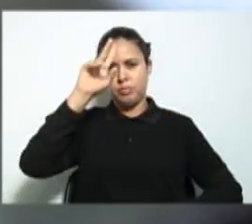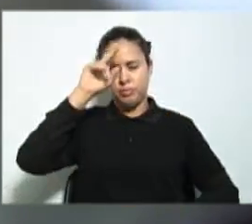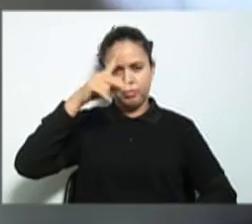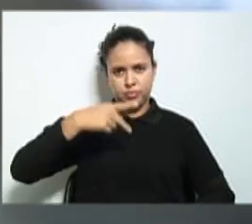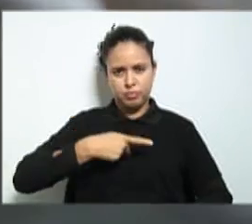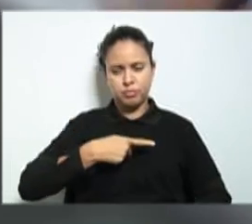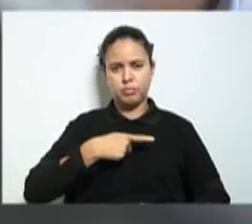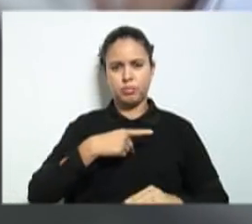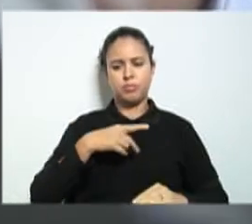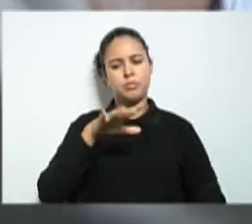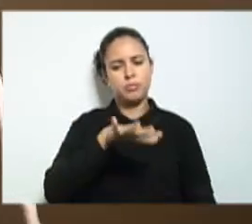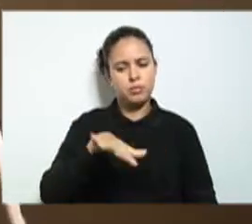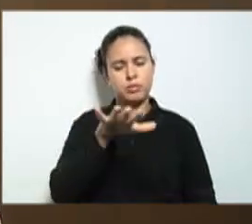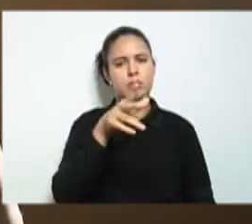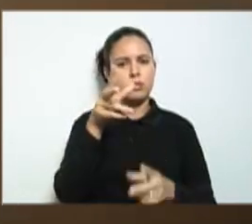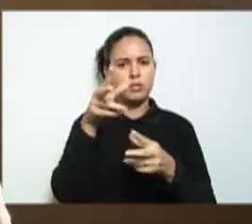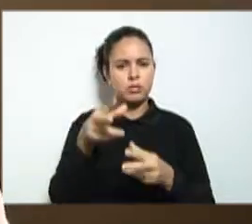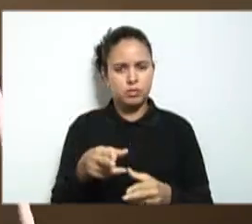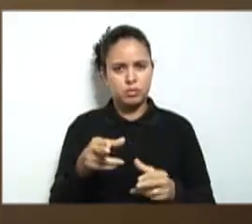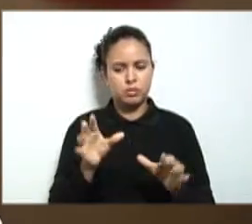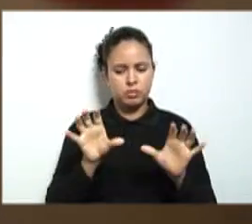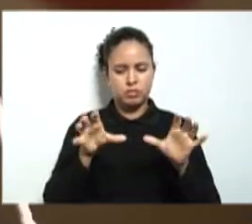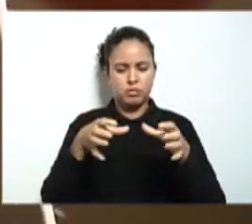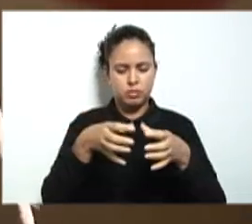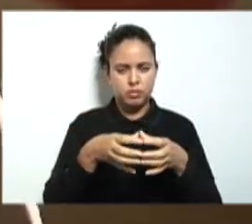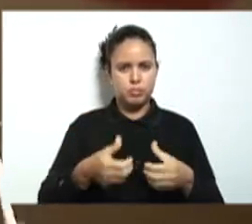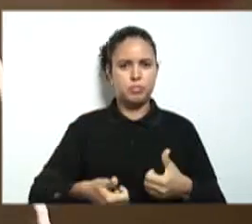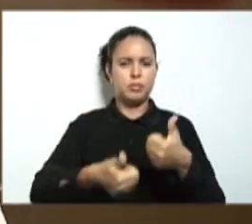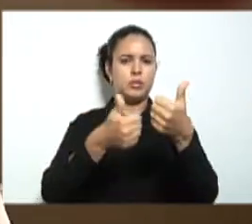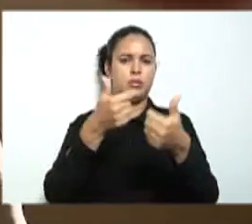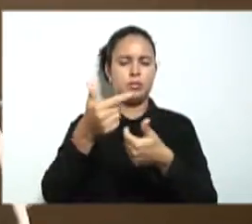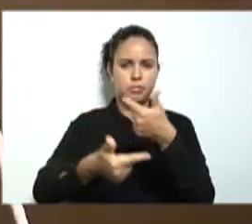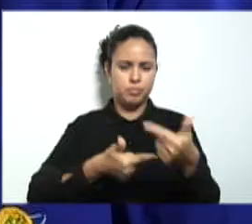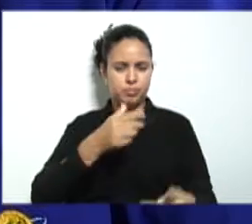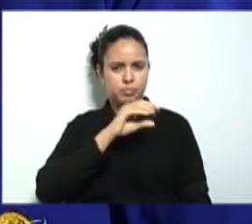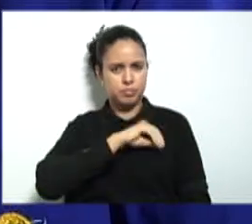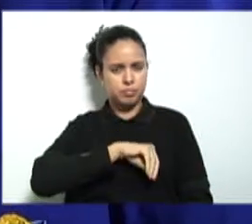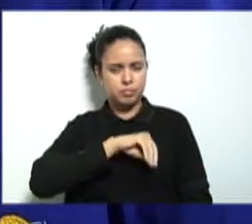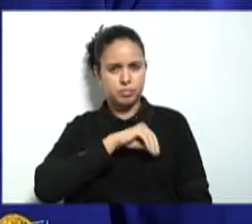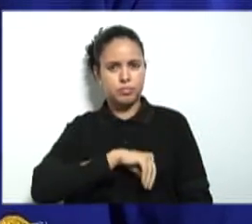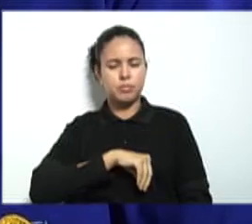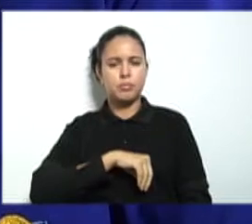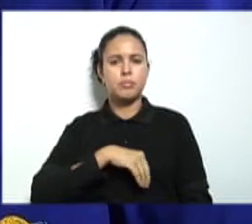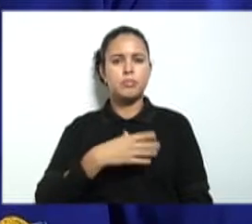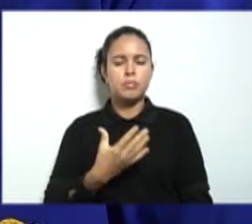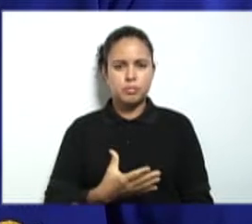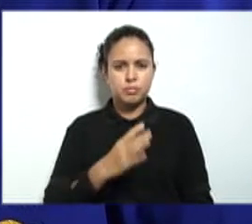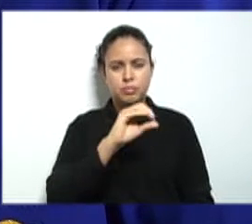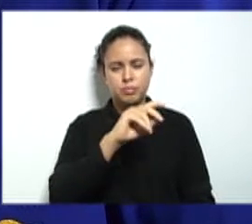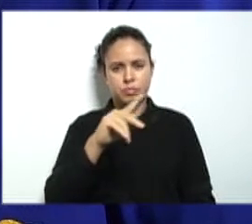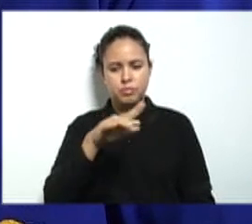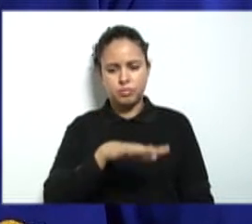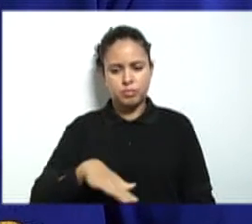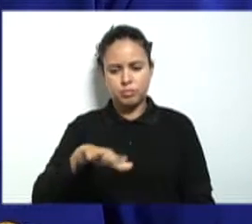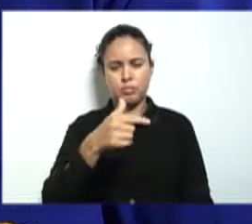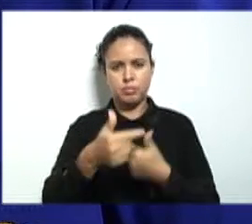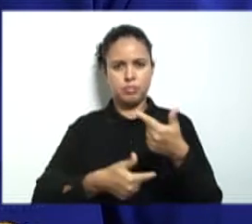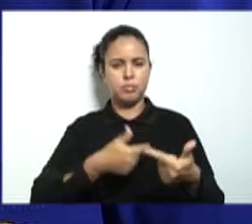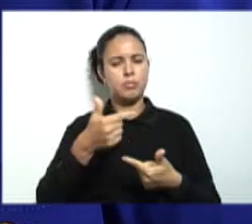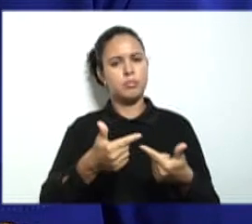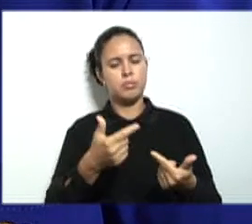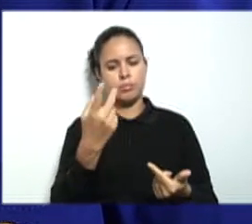ramo se unem por melhores condições de trabalho e salários. As cooperativas do ramo trabalho, apesar dos seus cooperados